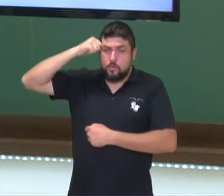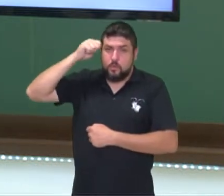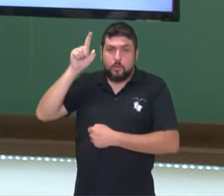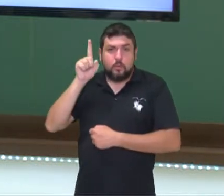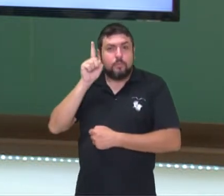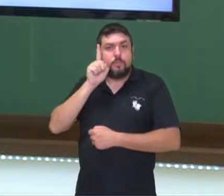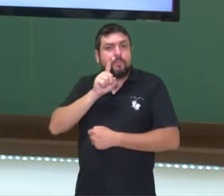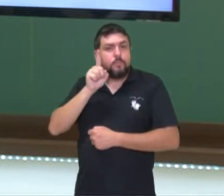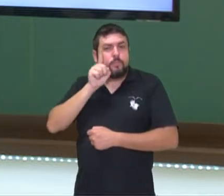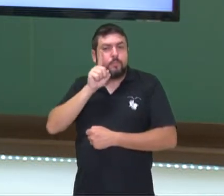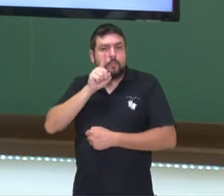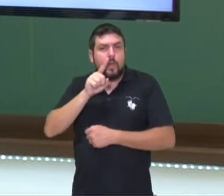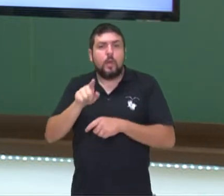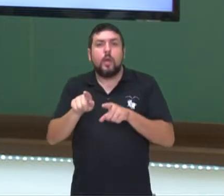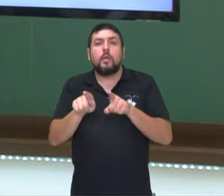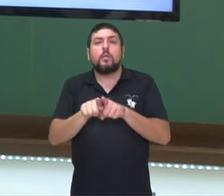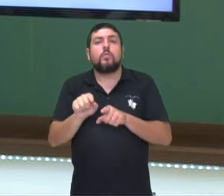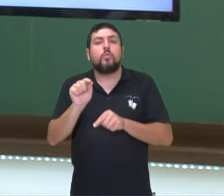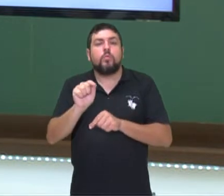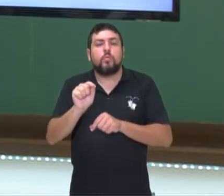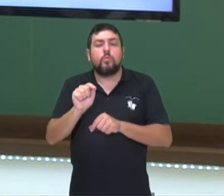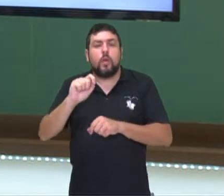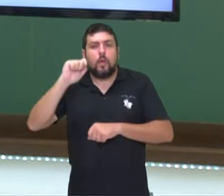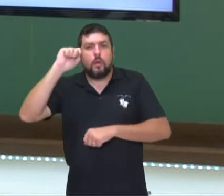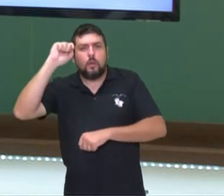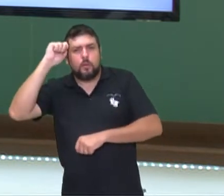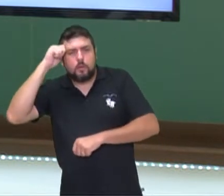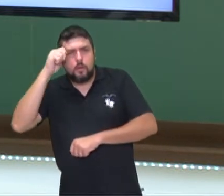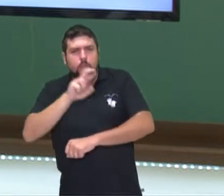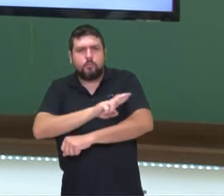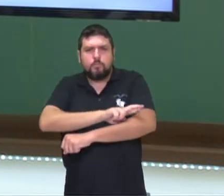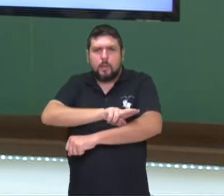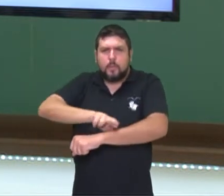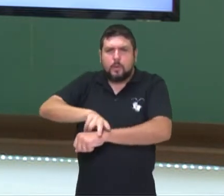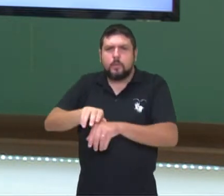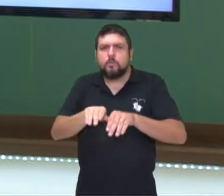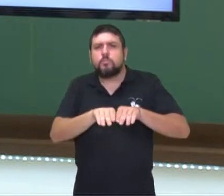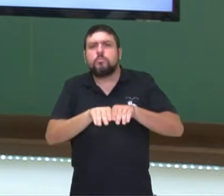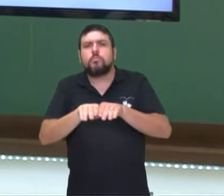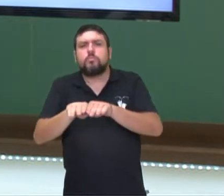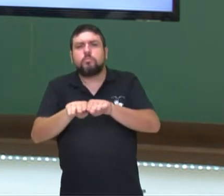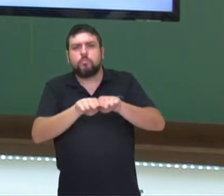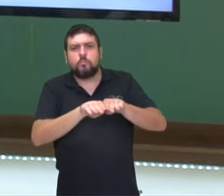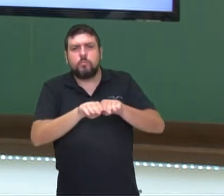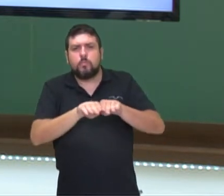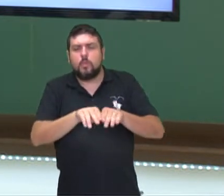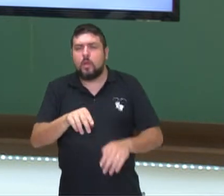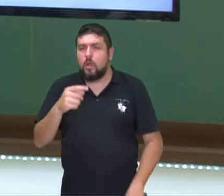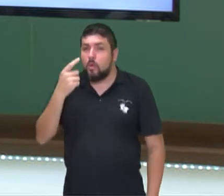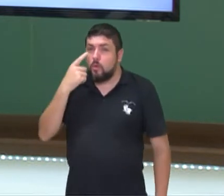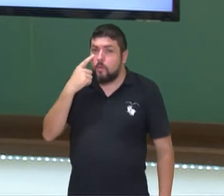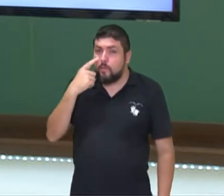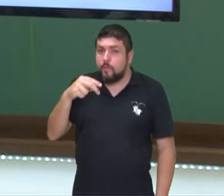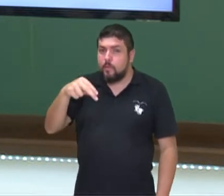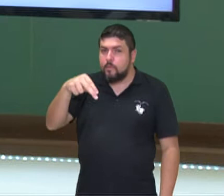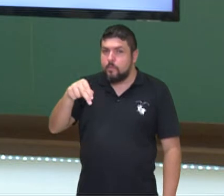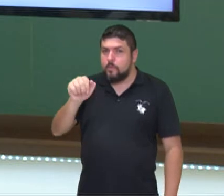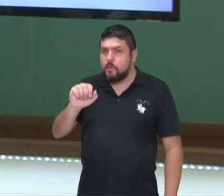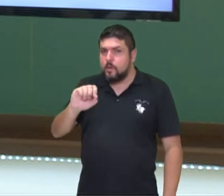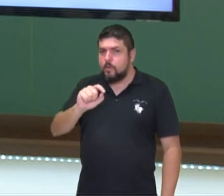a igualdade racial através da não violência. Não violência. É um conceito